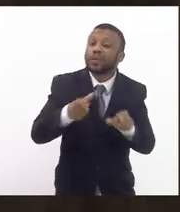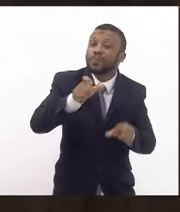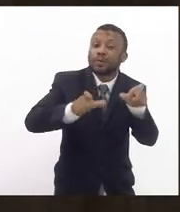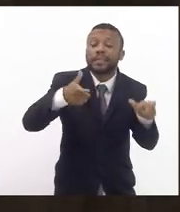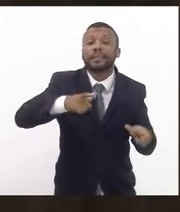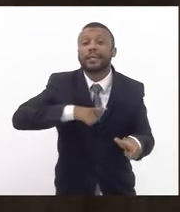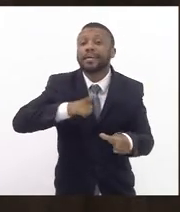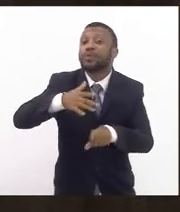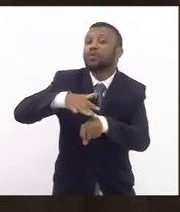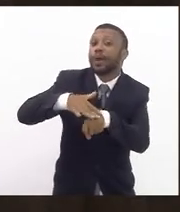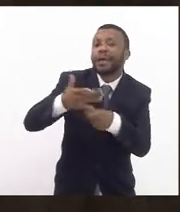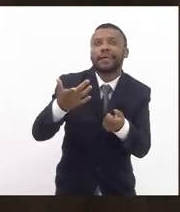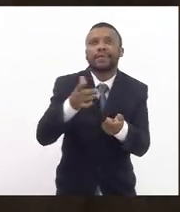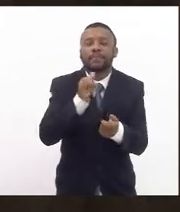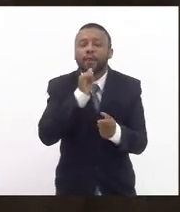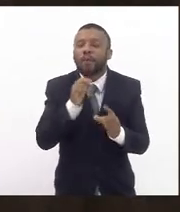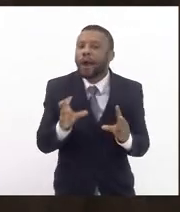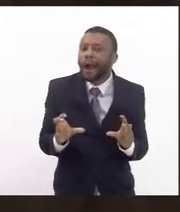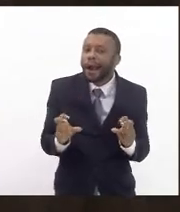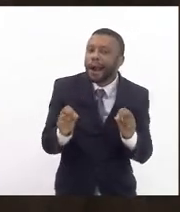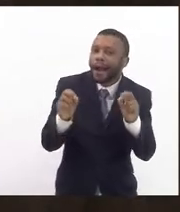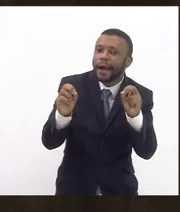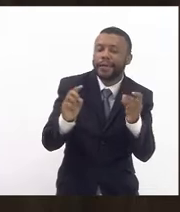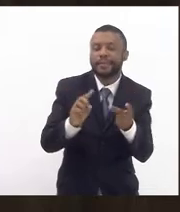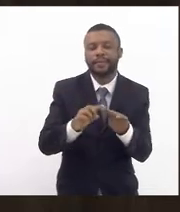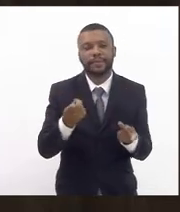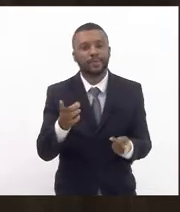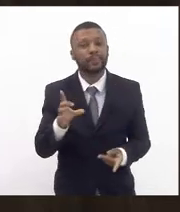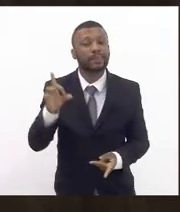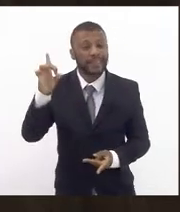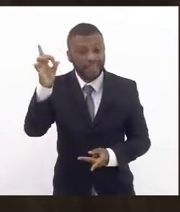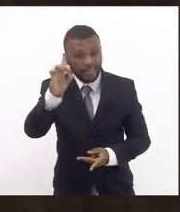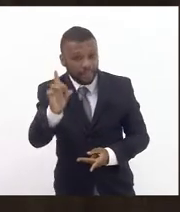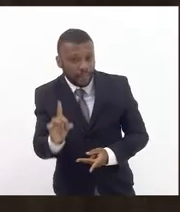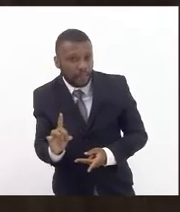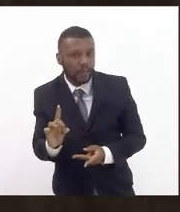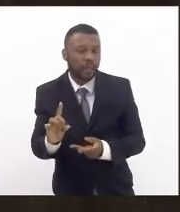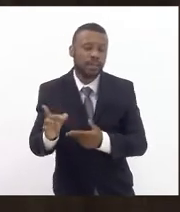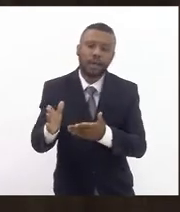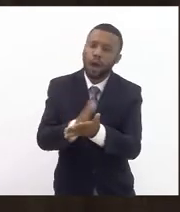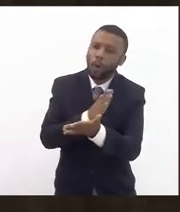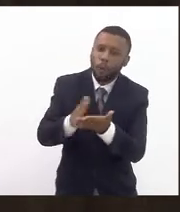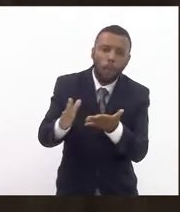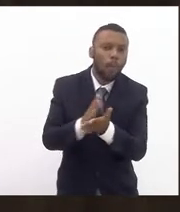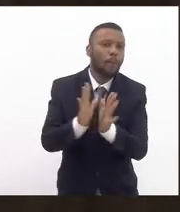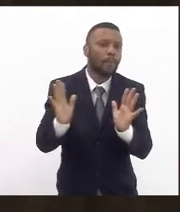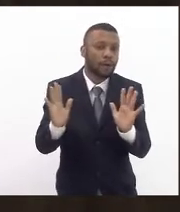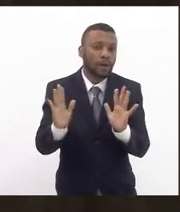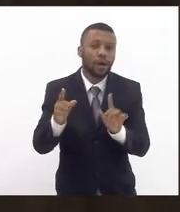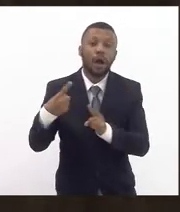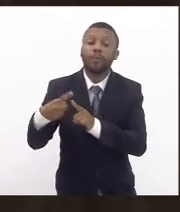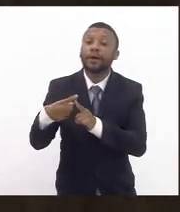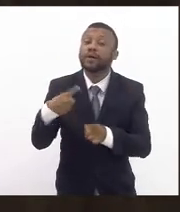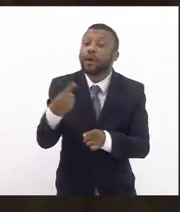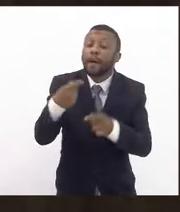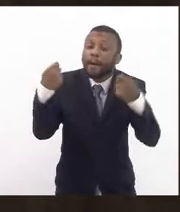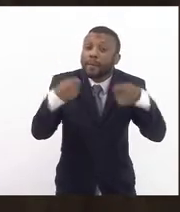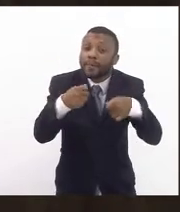câncer, seja alguma deficiência, porque nós precisamos, na verdade, é do